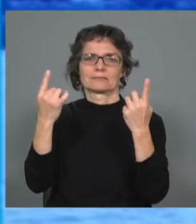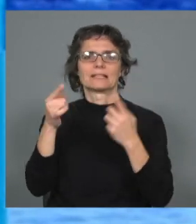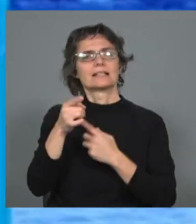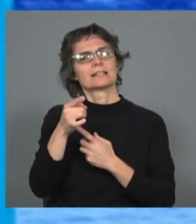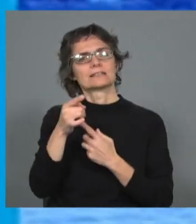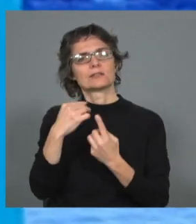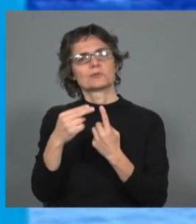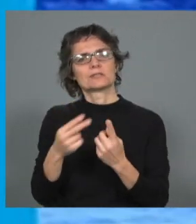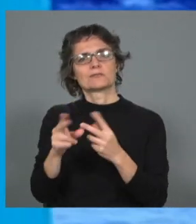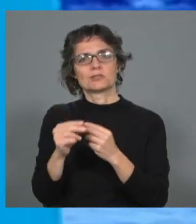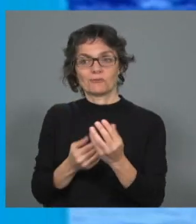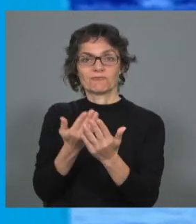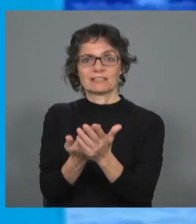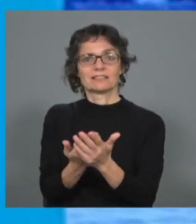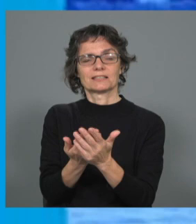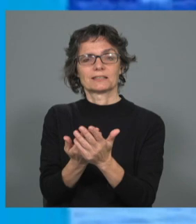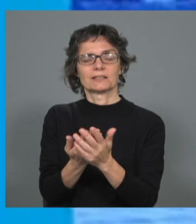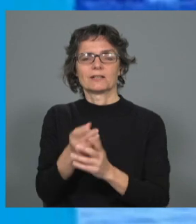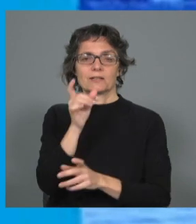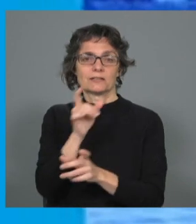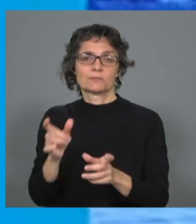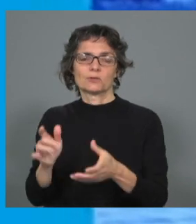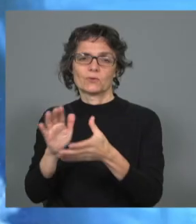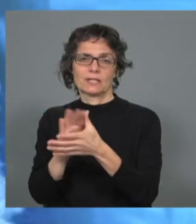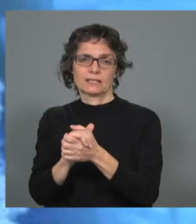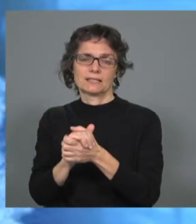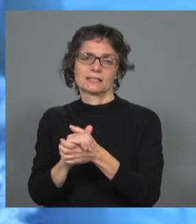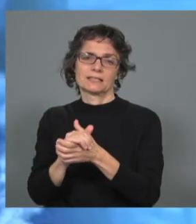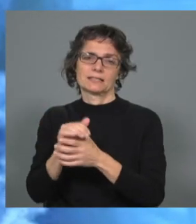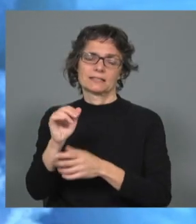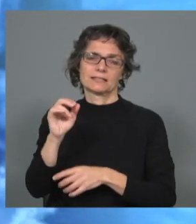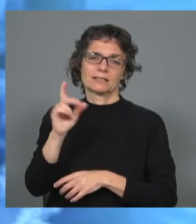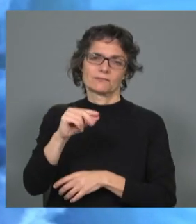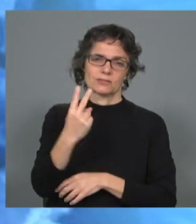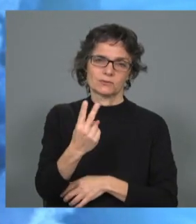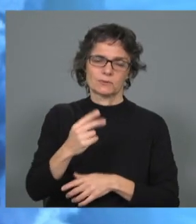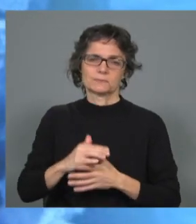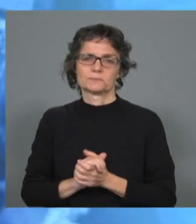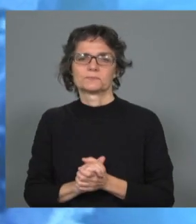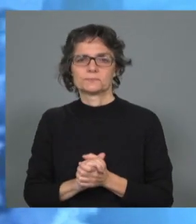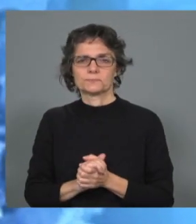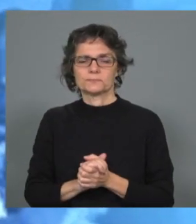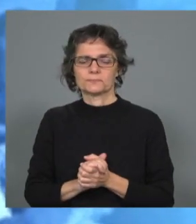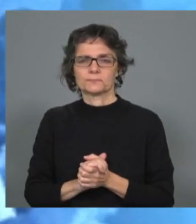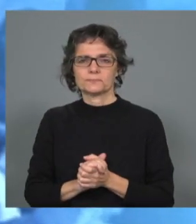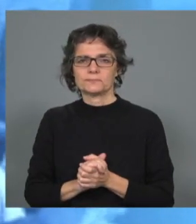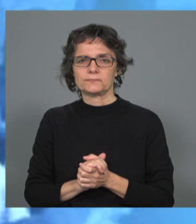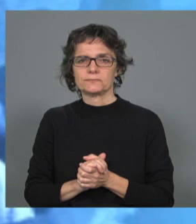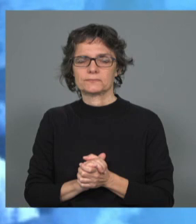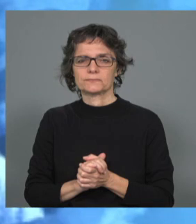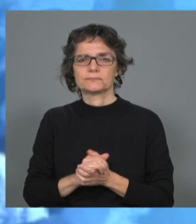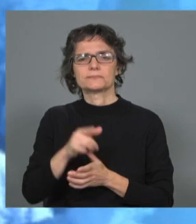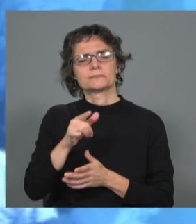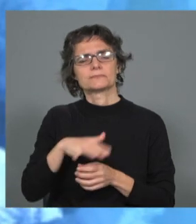olhar sobre a situação dos recasados. Era esta situação, de